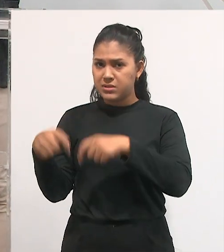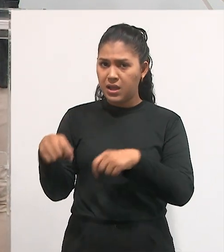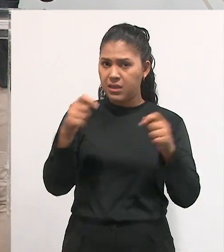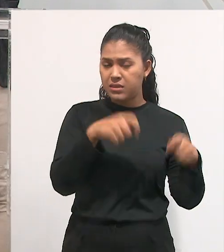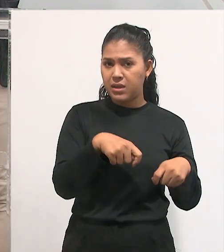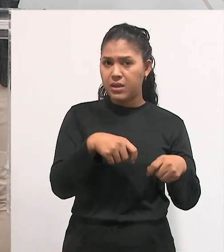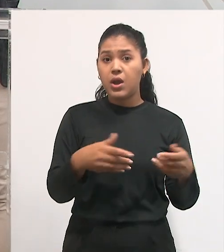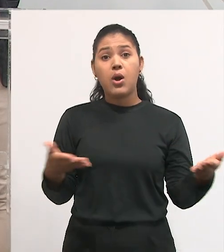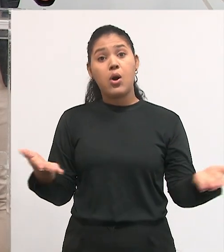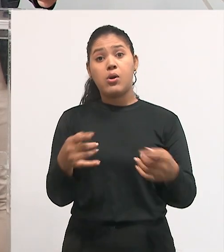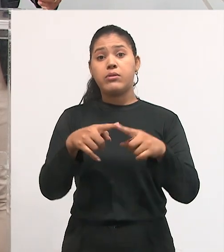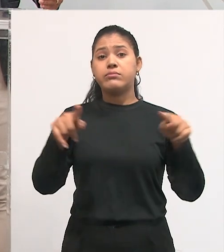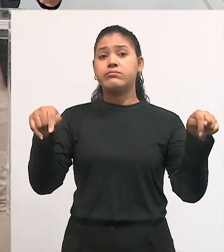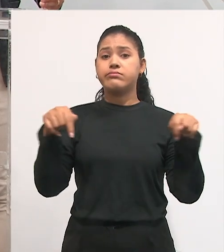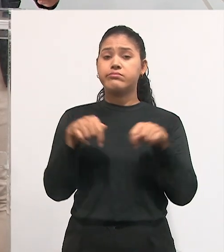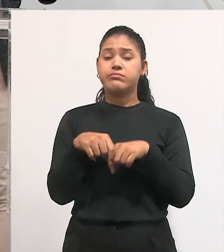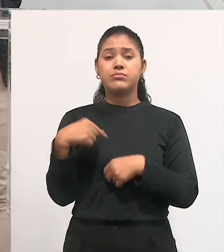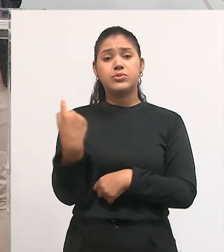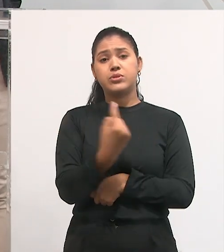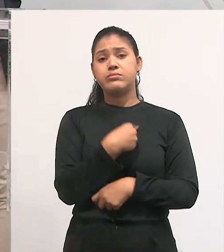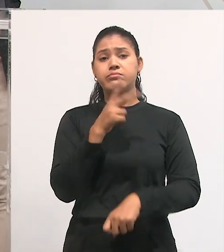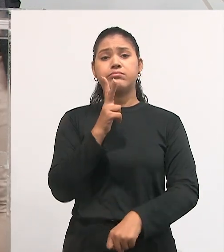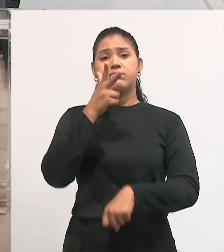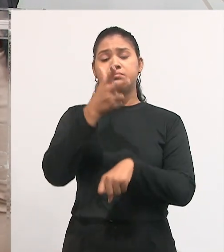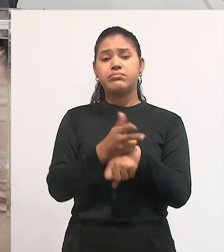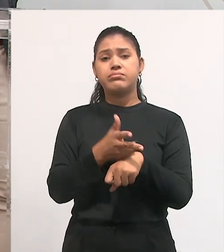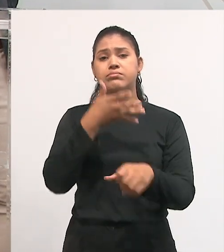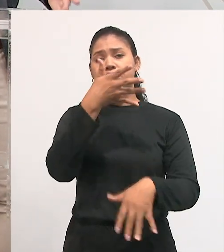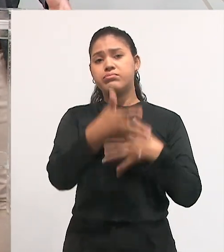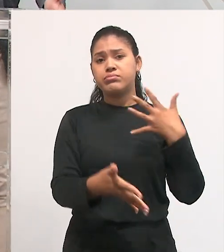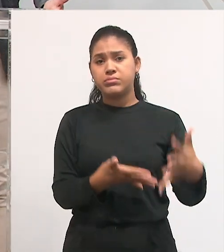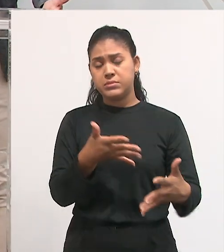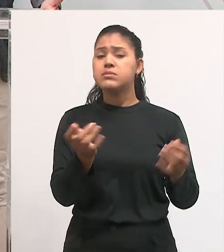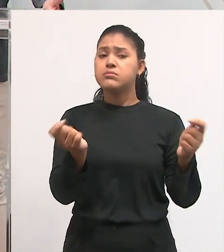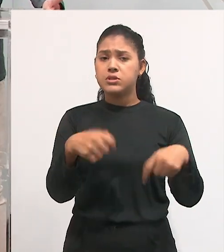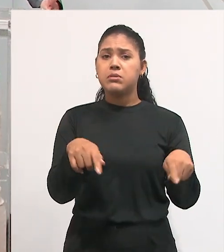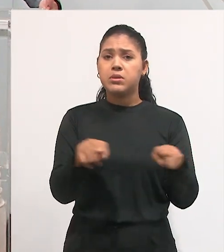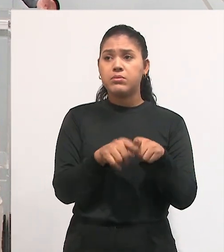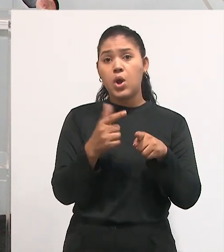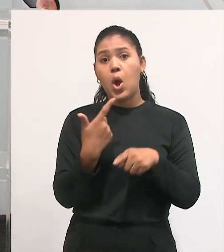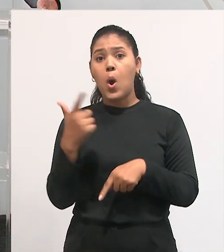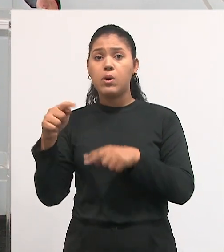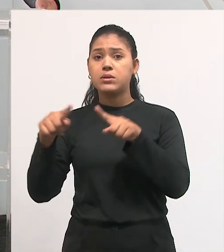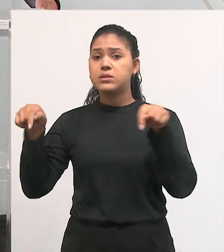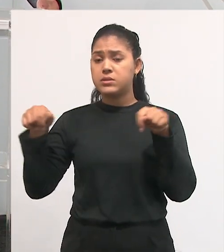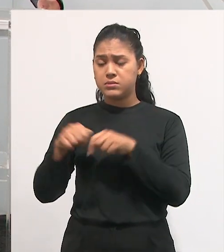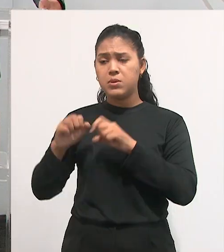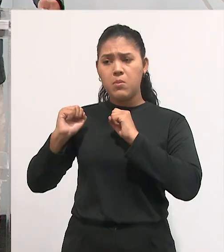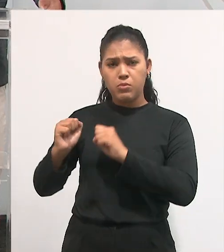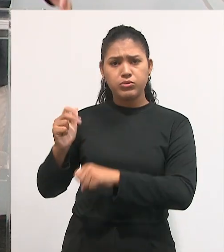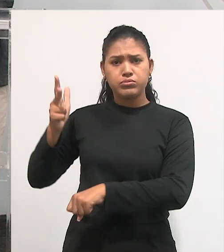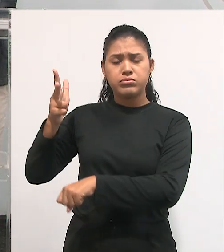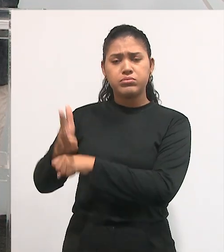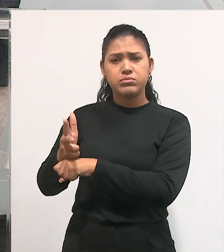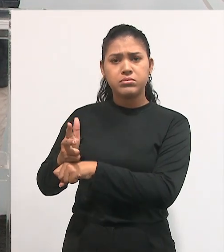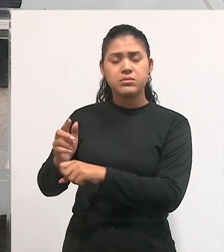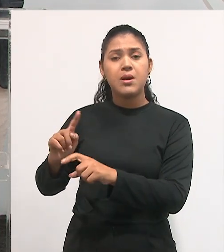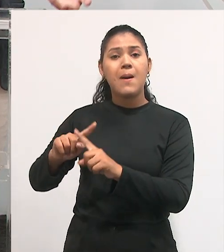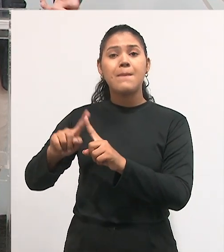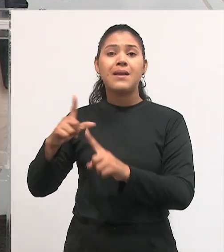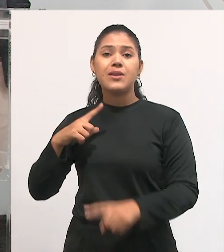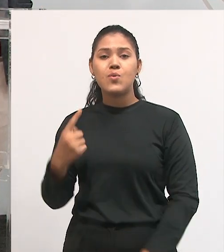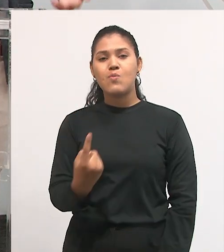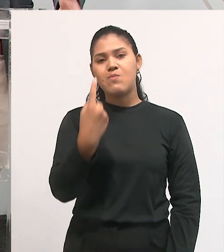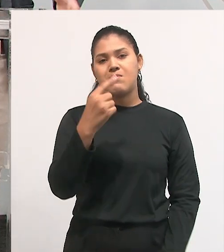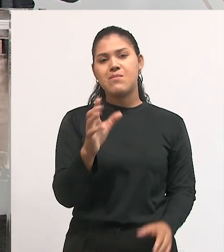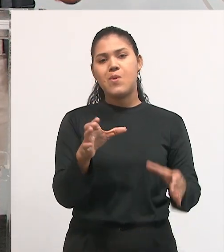aqui estamos gravando essa aula agora e poderíamos gravar no outro estúdio porque temos 2 estúdios, ok? Temos uma equipe